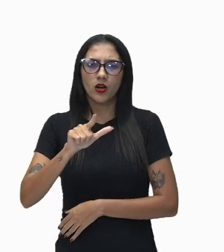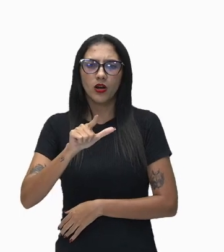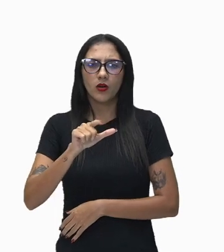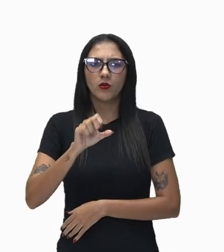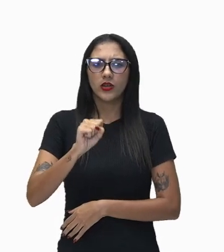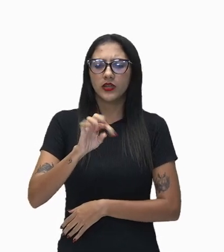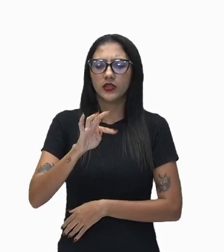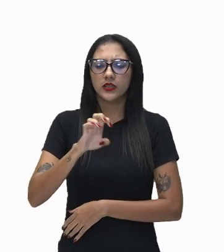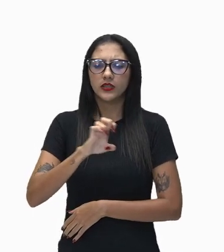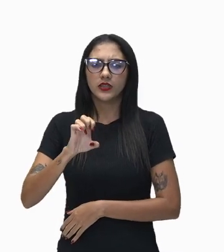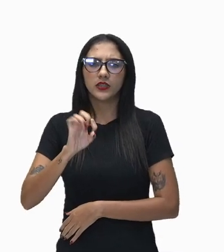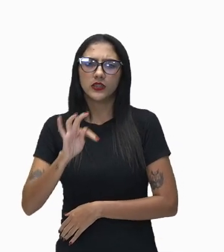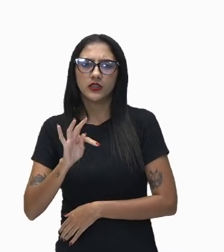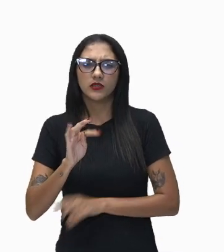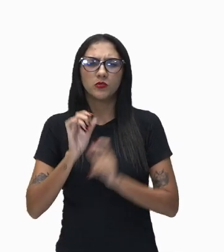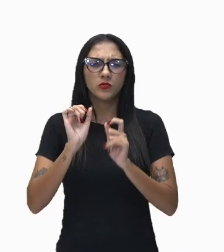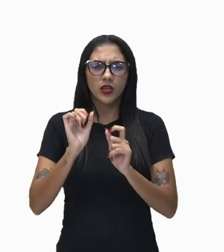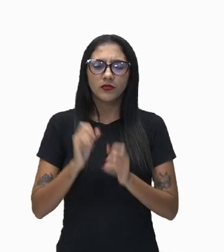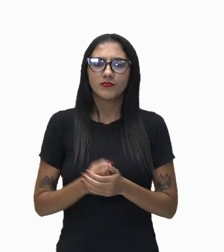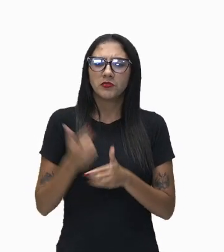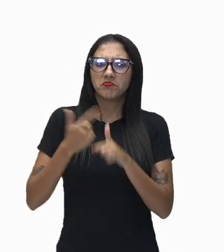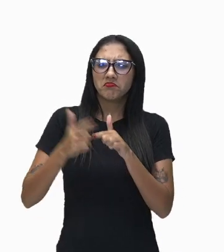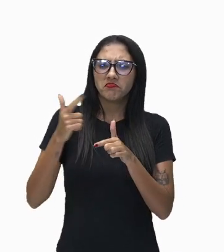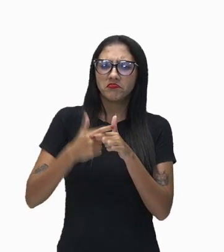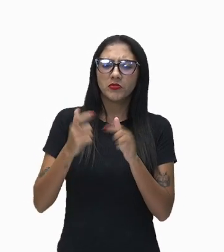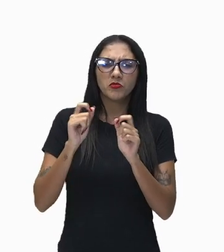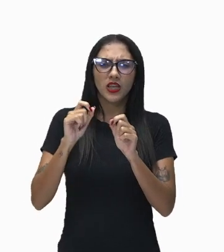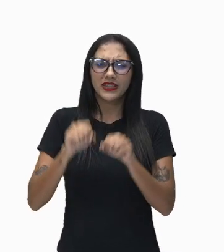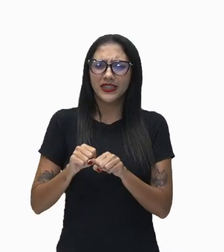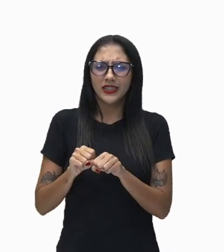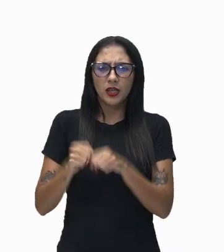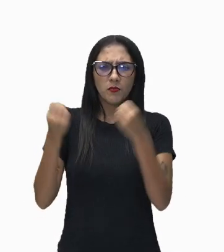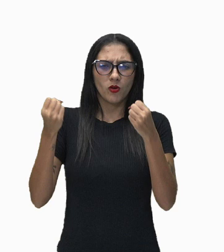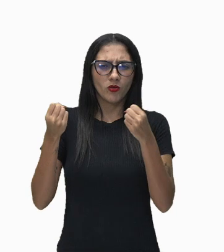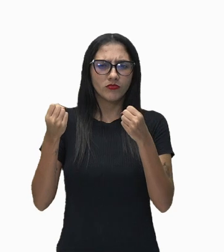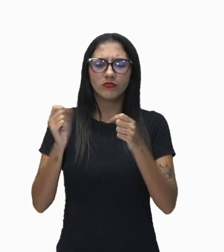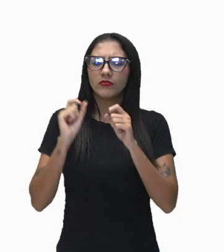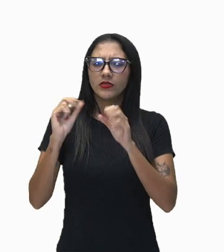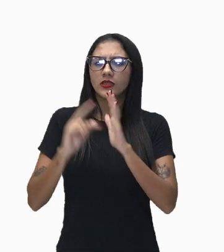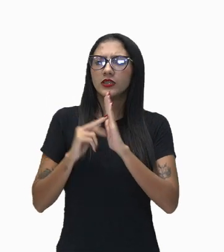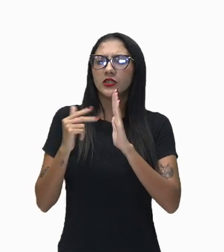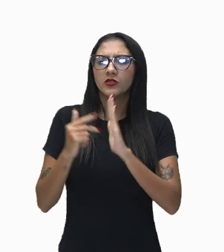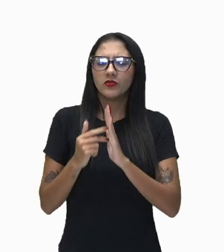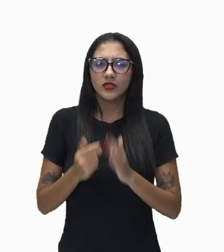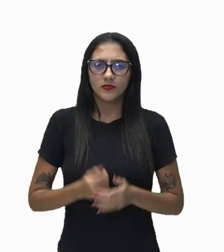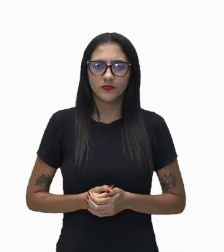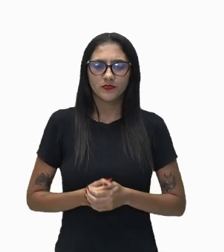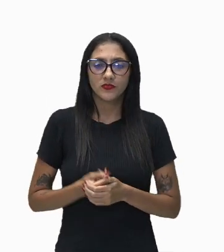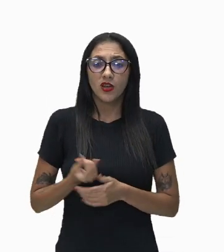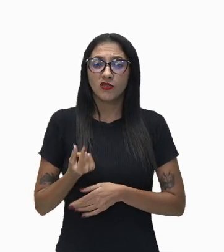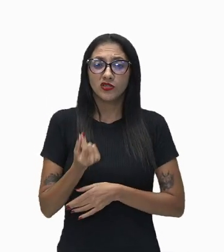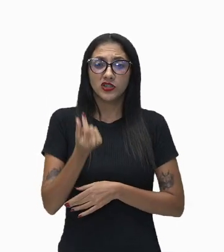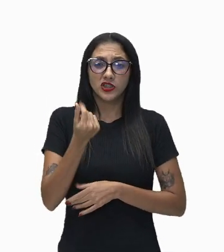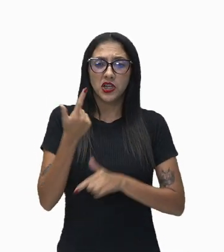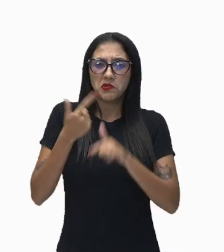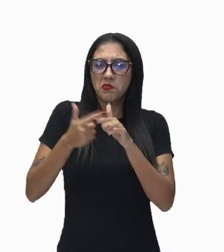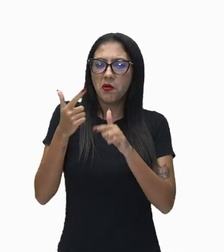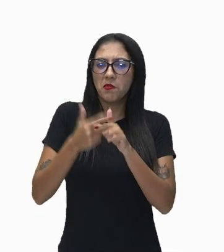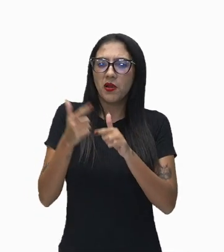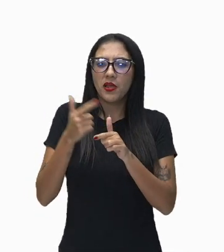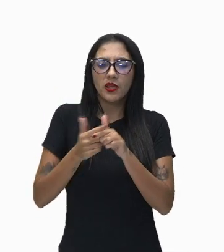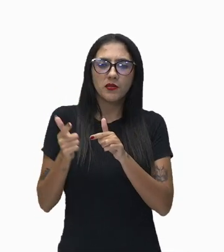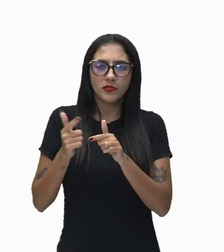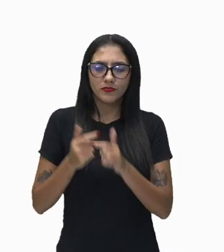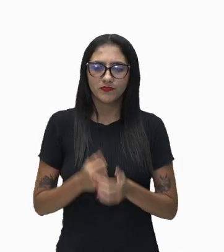York, quebrou. Foi ao chão. Por conta de quê? Da alta especulação financeira. E foi aí